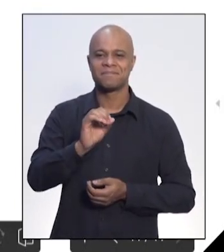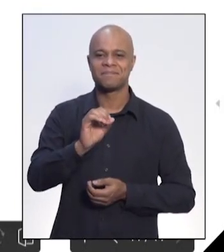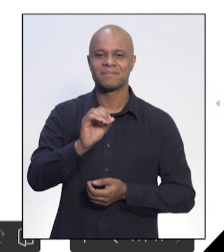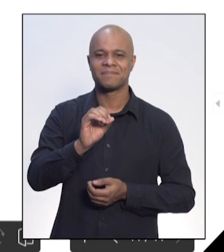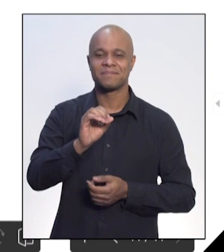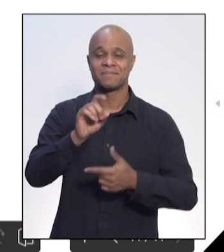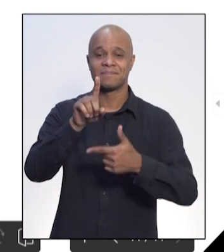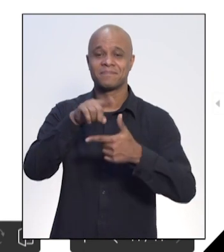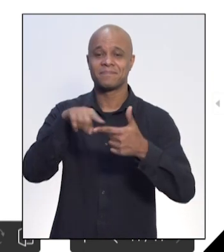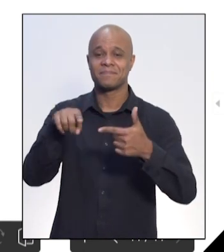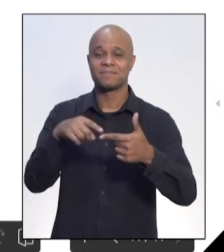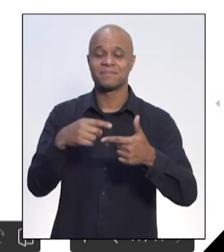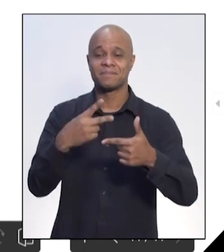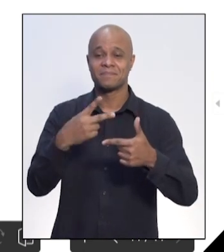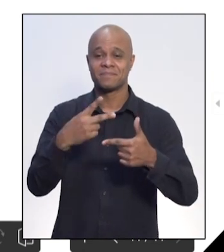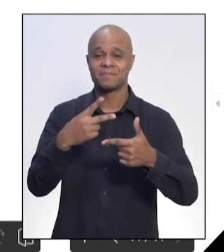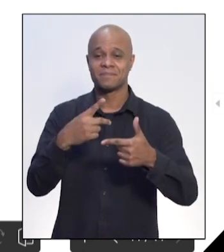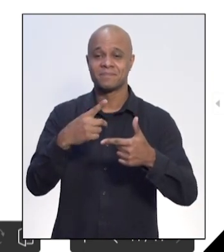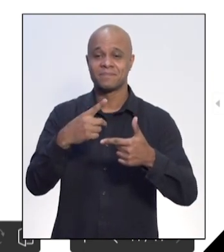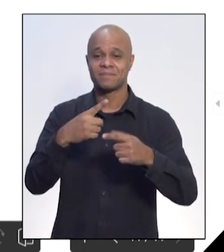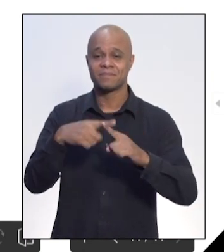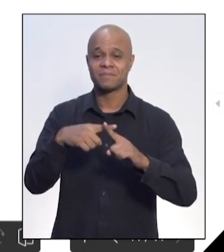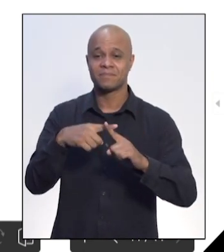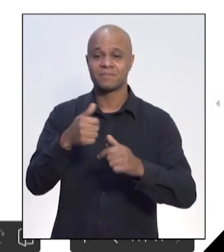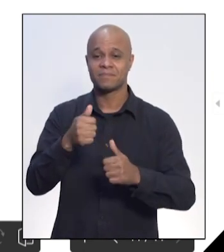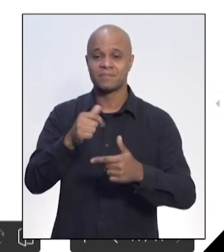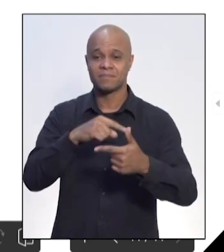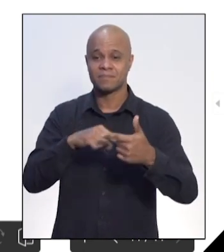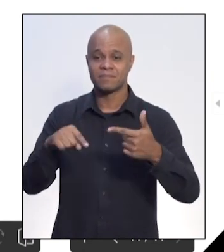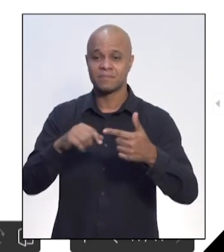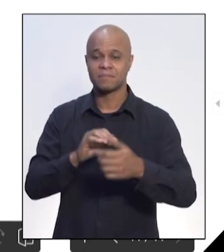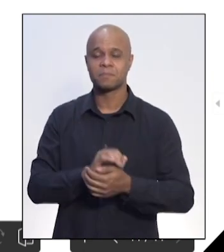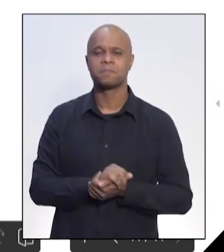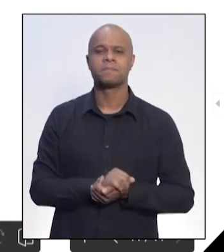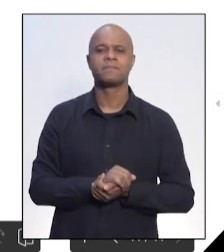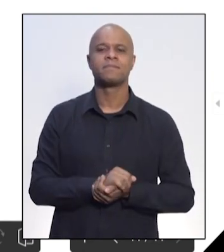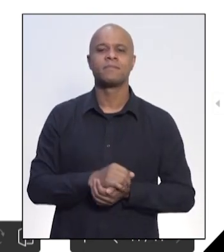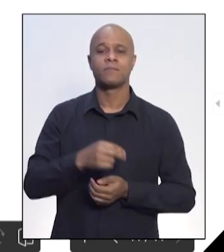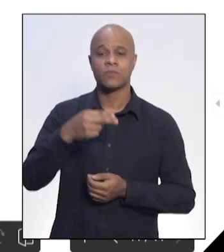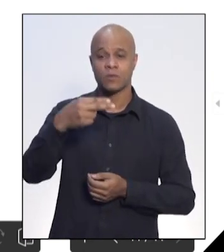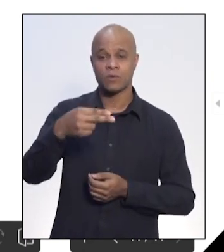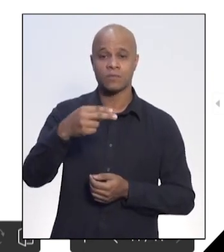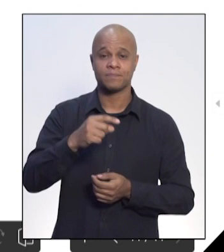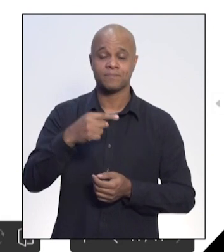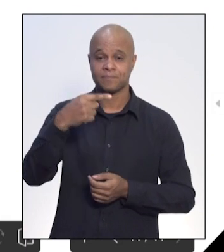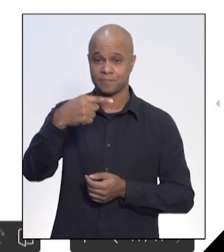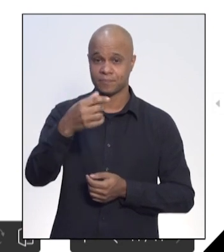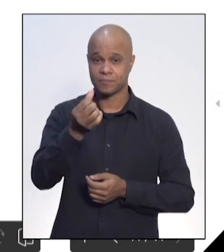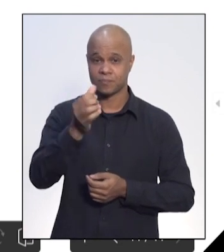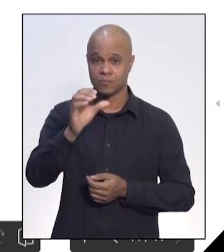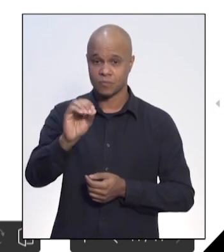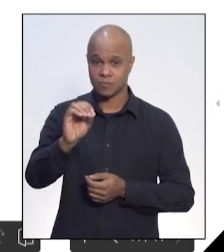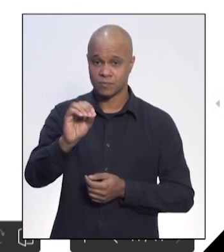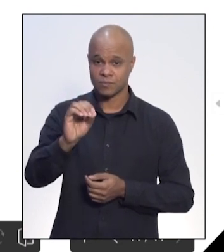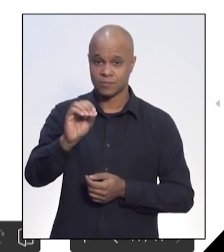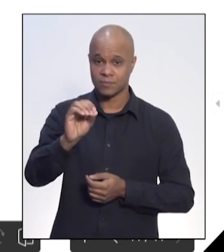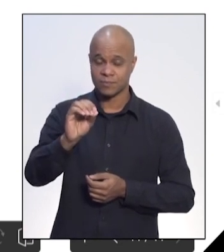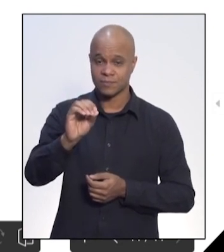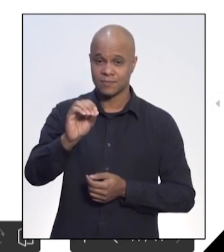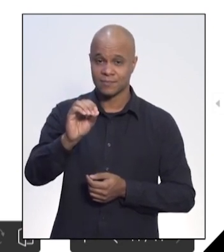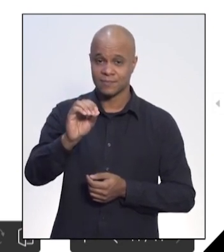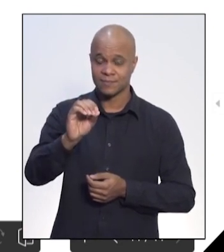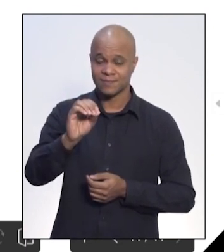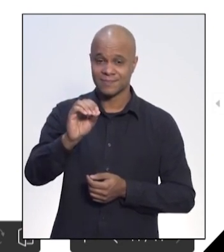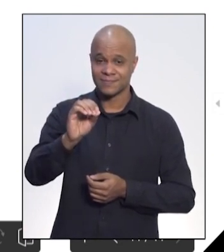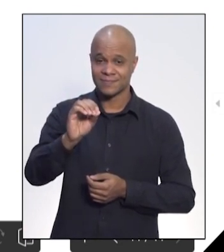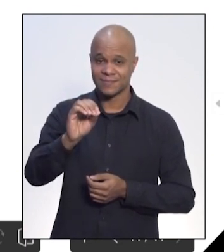E 2 vezes o A. Como é negativo, vou colocar entre parênteses. Então, isso aqui ficou menos 60, 2 vezes